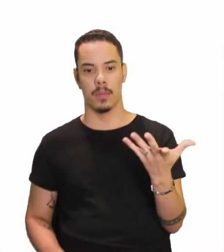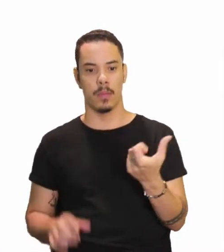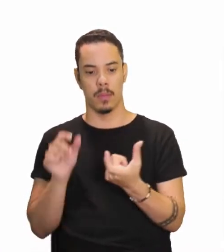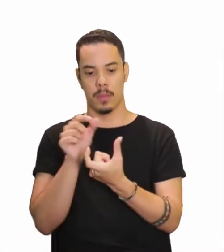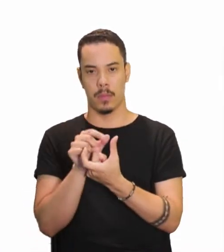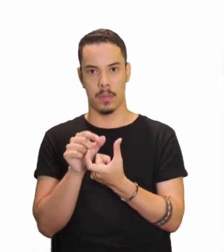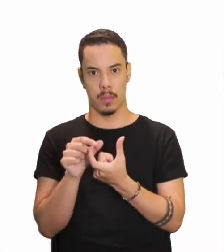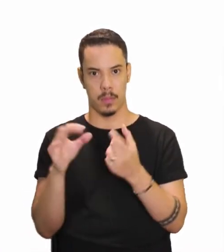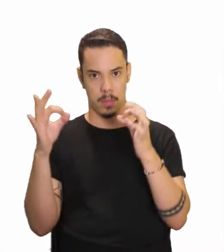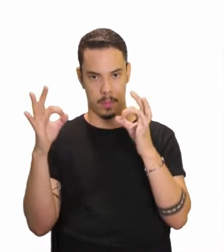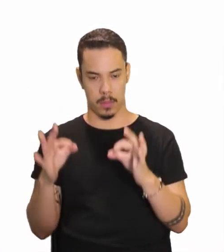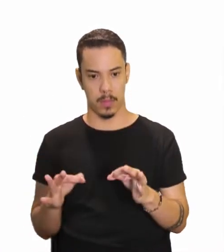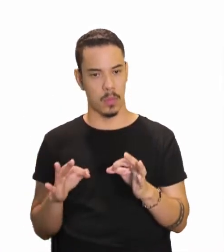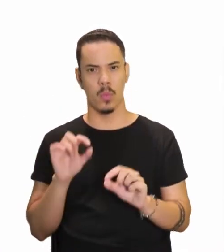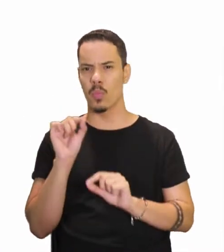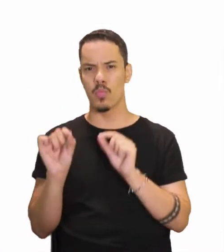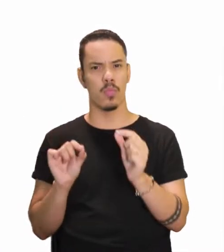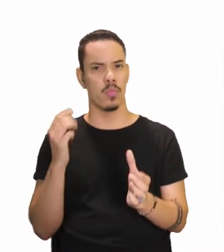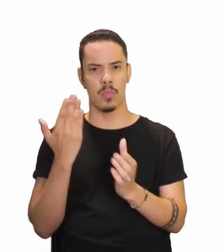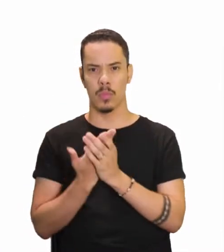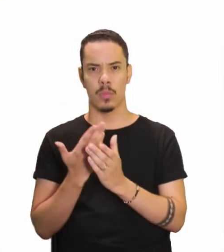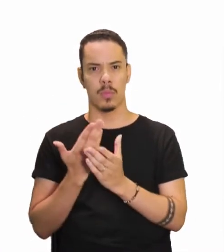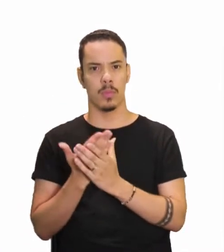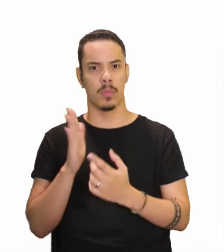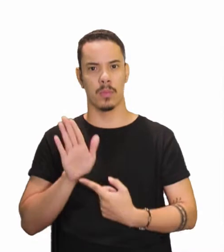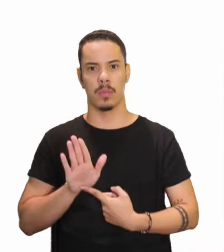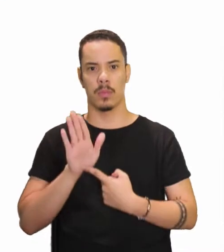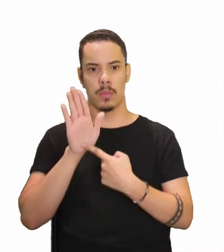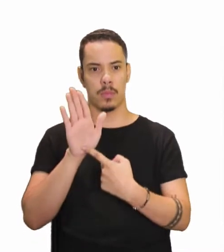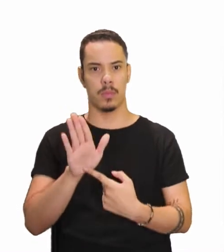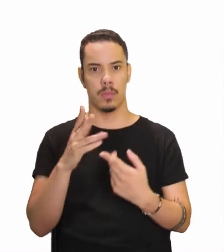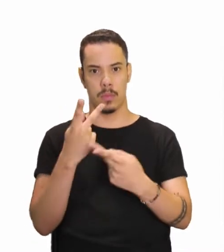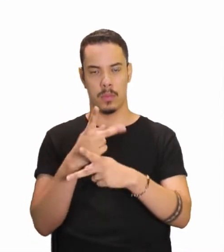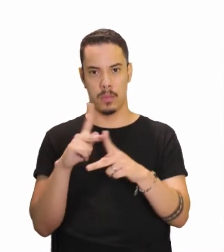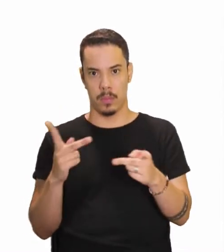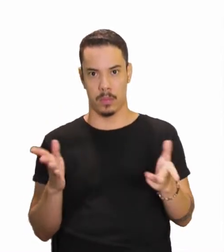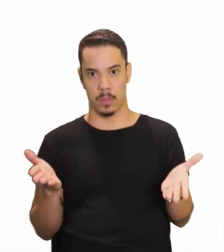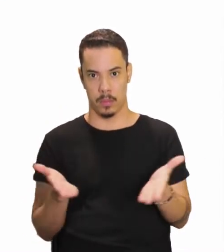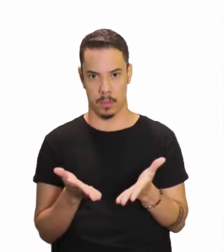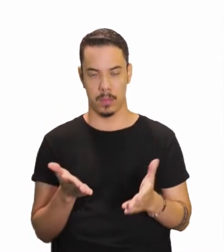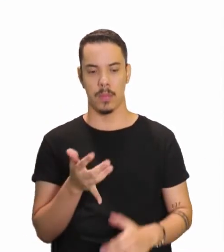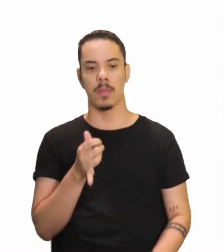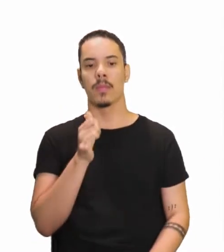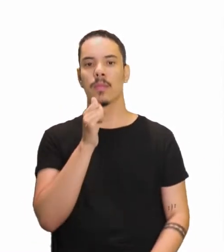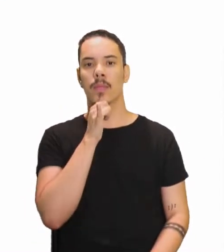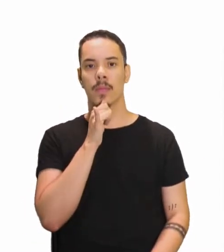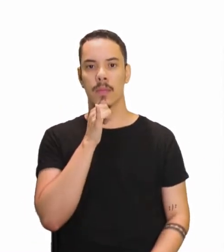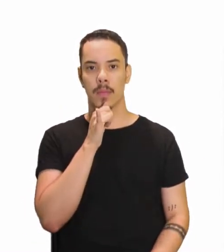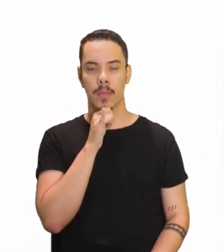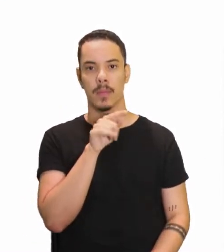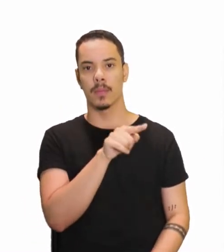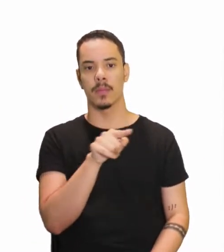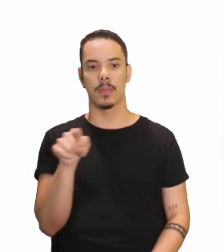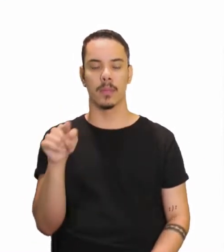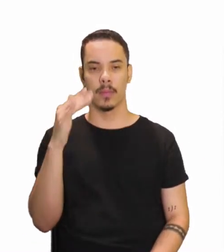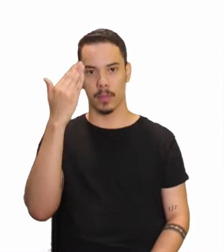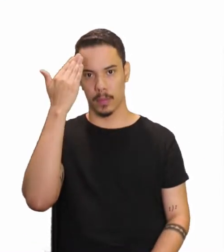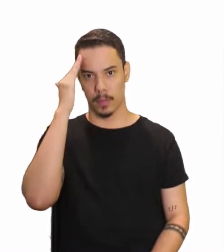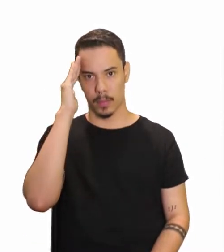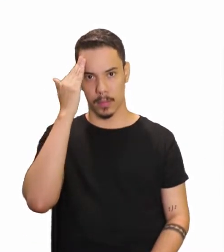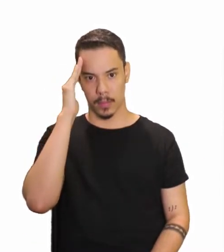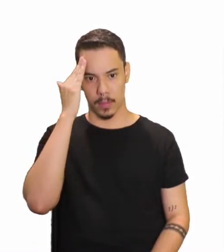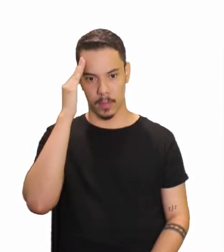fonemas. O que esse estudo vai mostrar para você aqui agora? Neste exemplo, você vai entender que